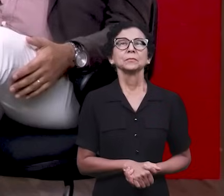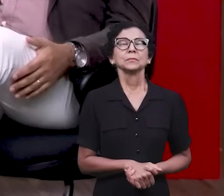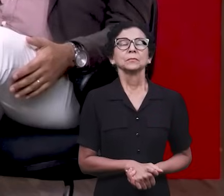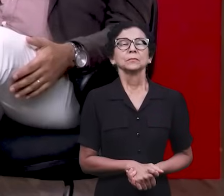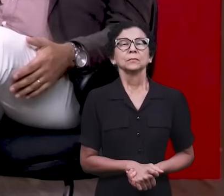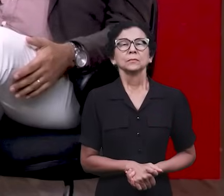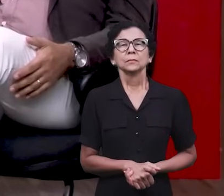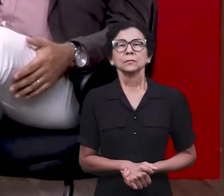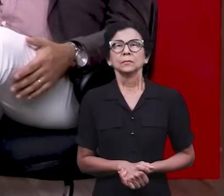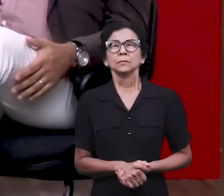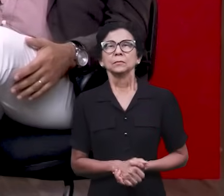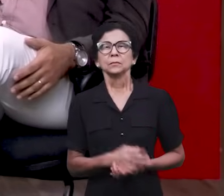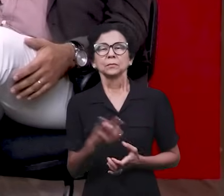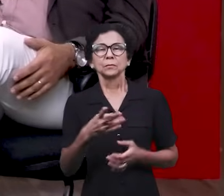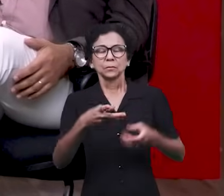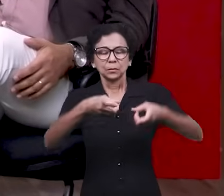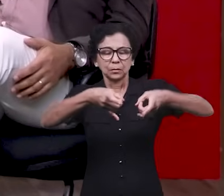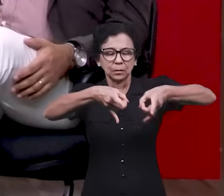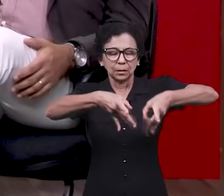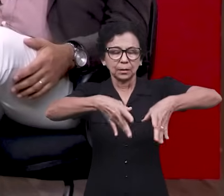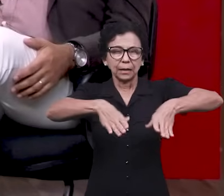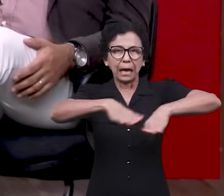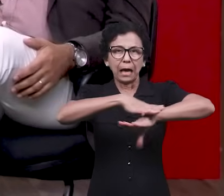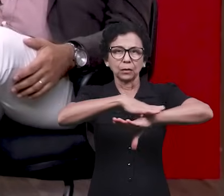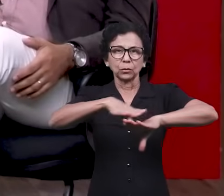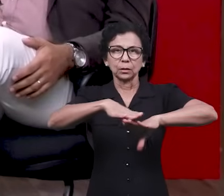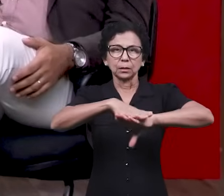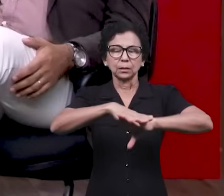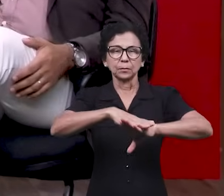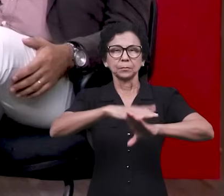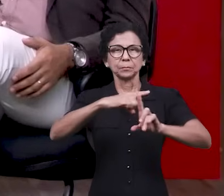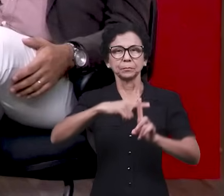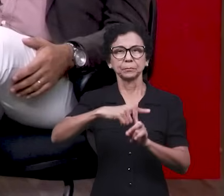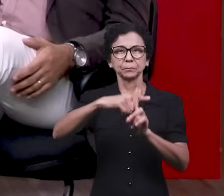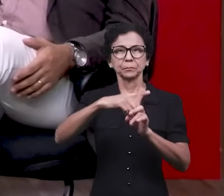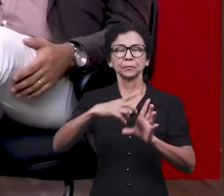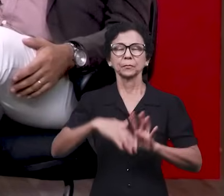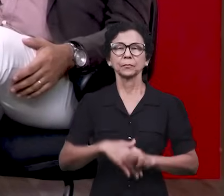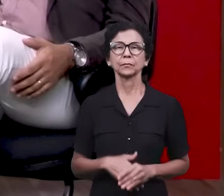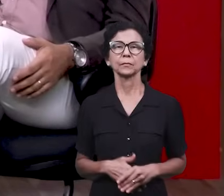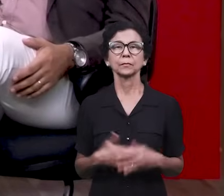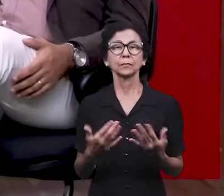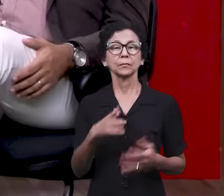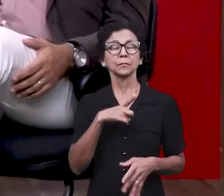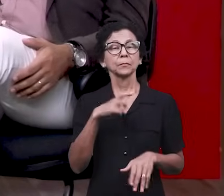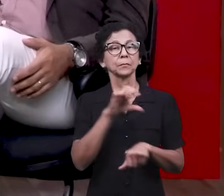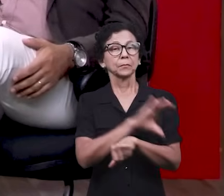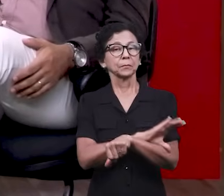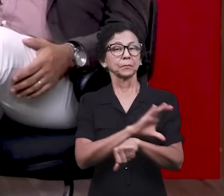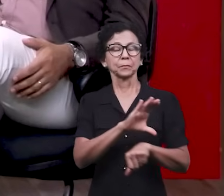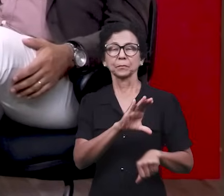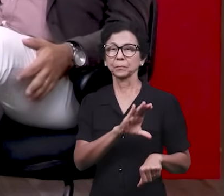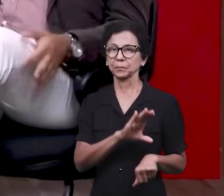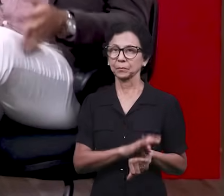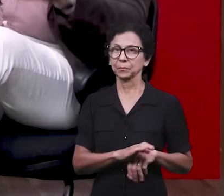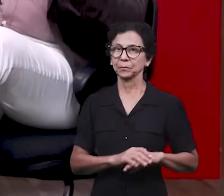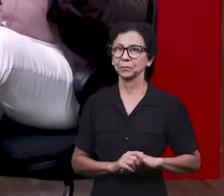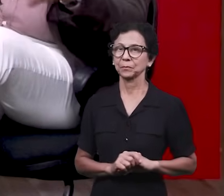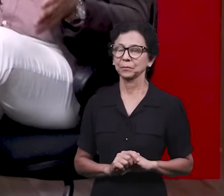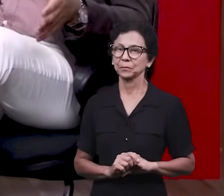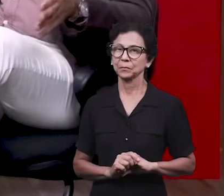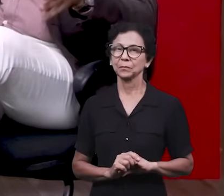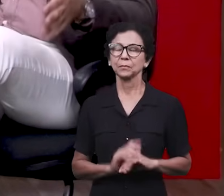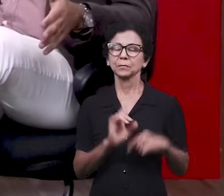isso havia essa cultura de que então os próximos, os descendentes, fossem sepultados